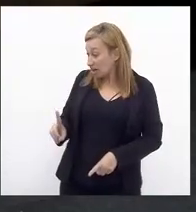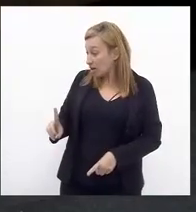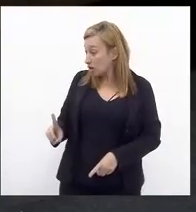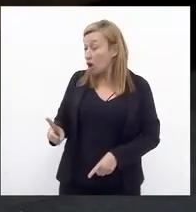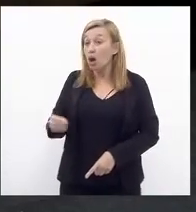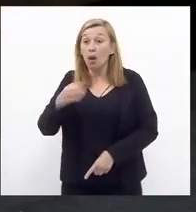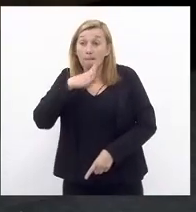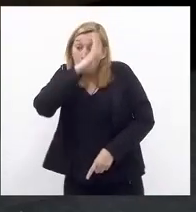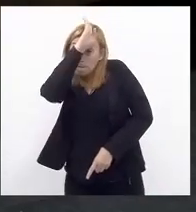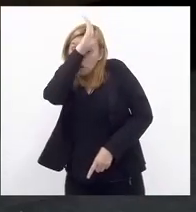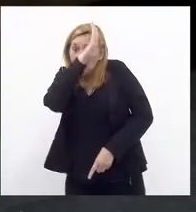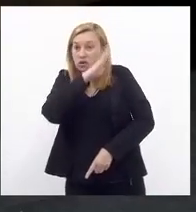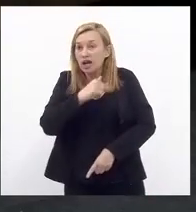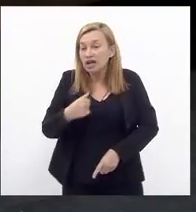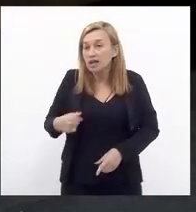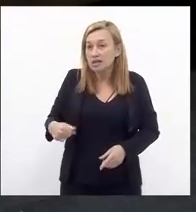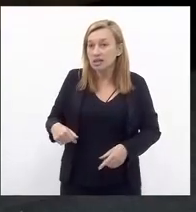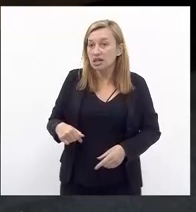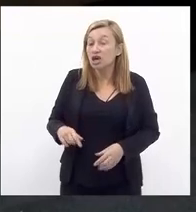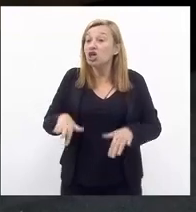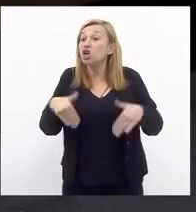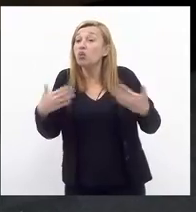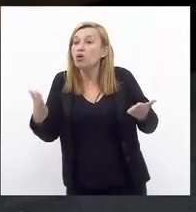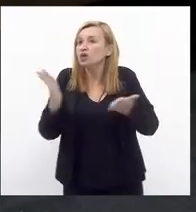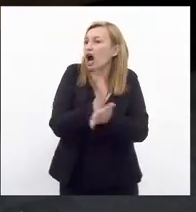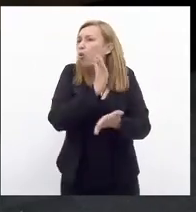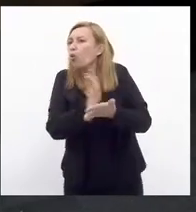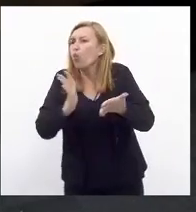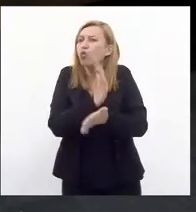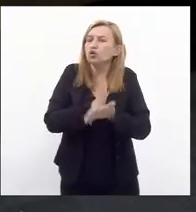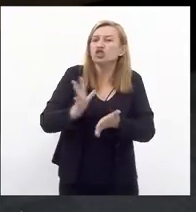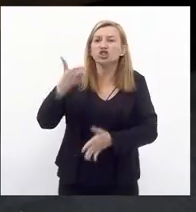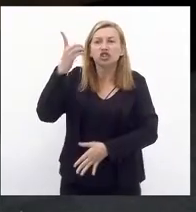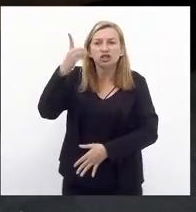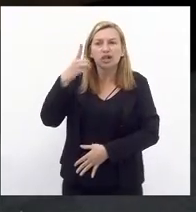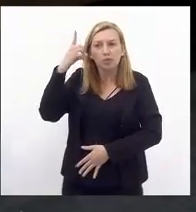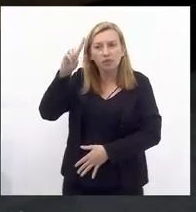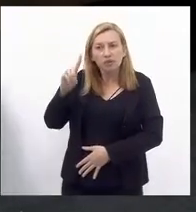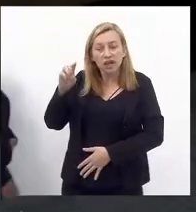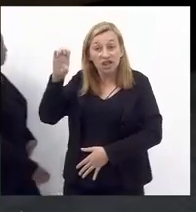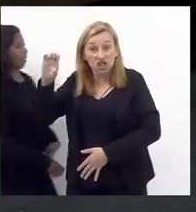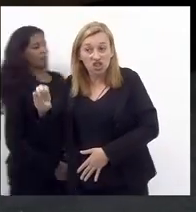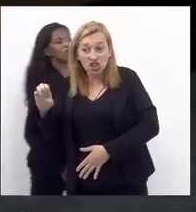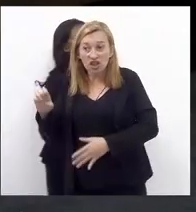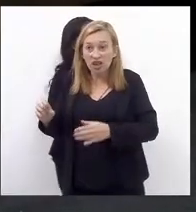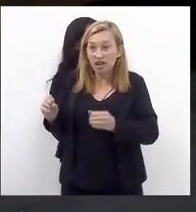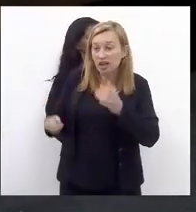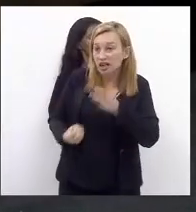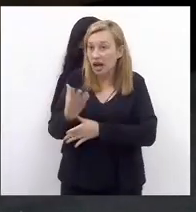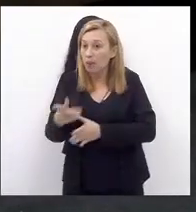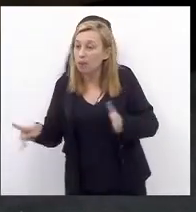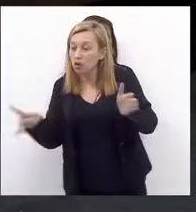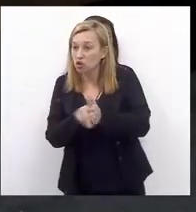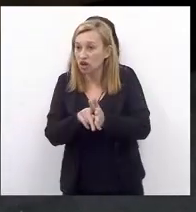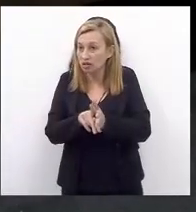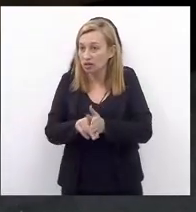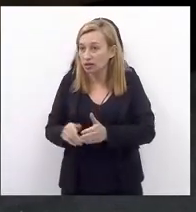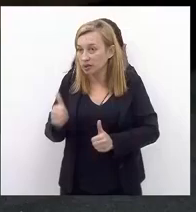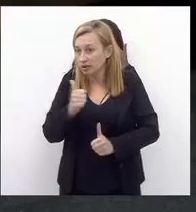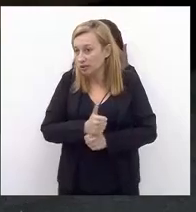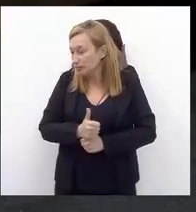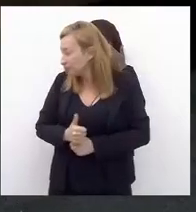parlamentar bolsonaro lista que quando alguns dos parlamentares de esquerda realizar algum projeto que seja benéfico